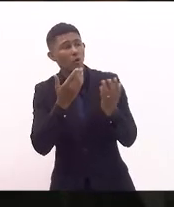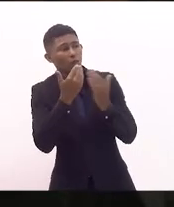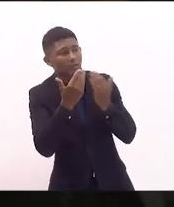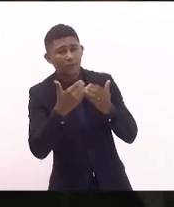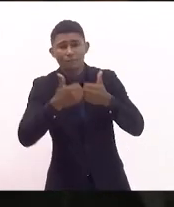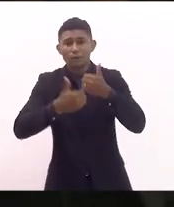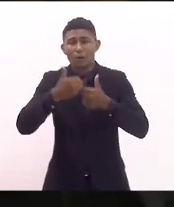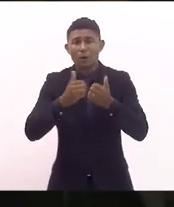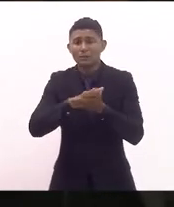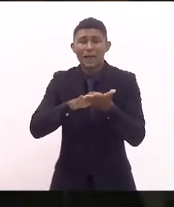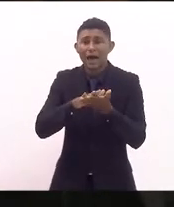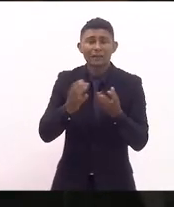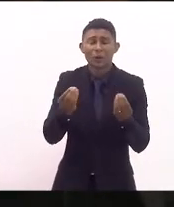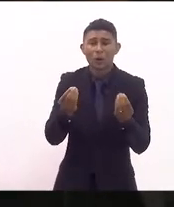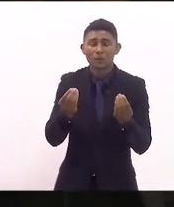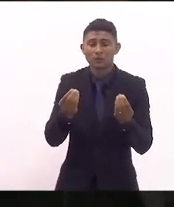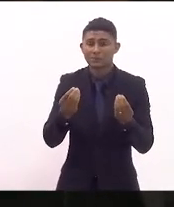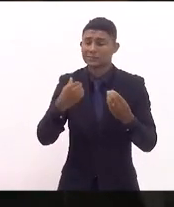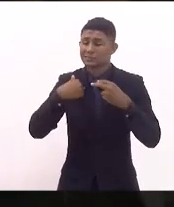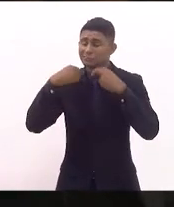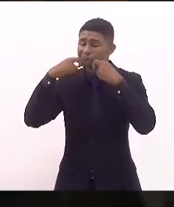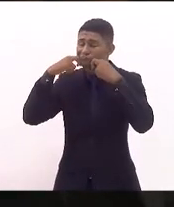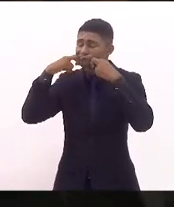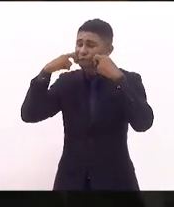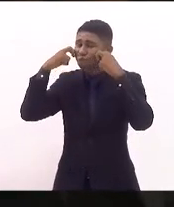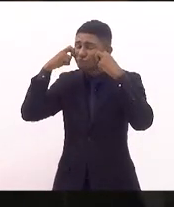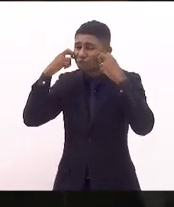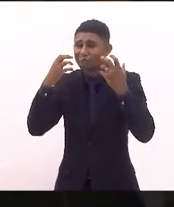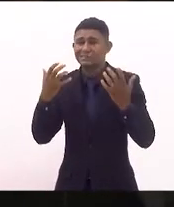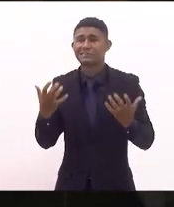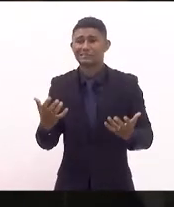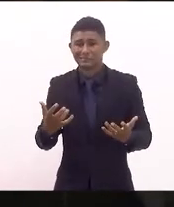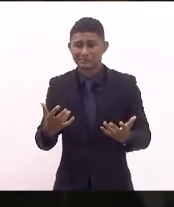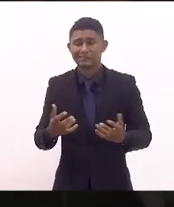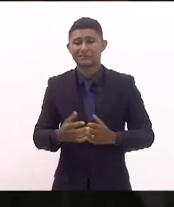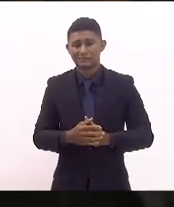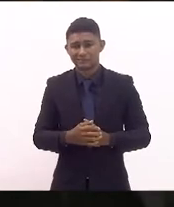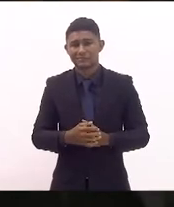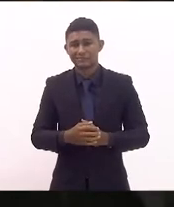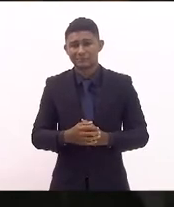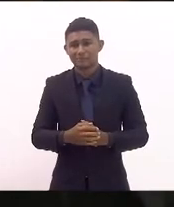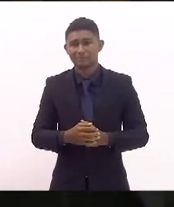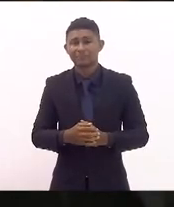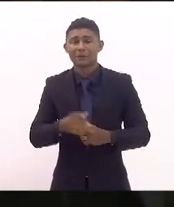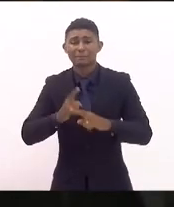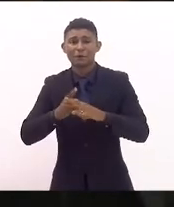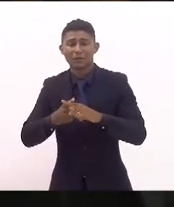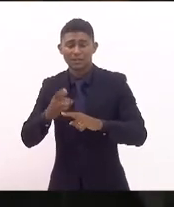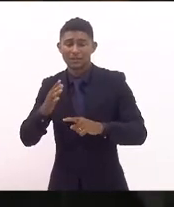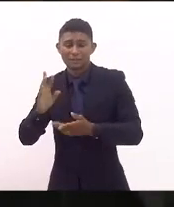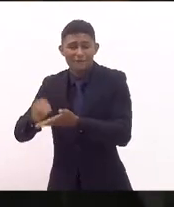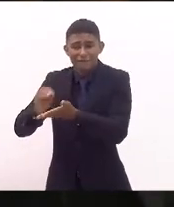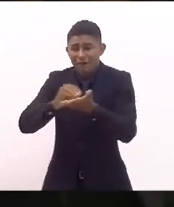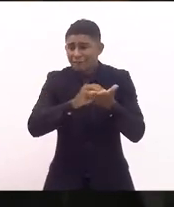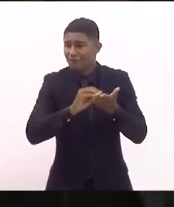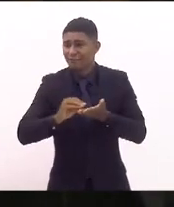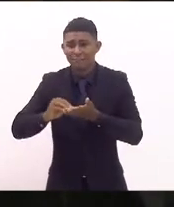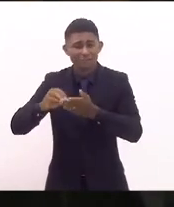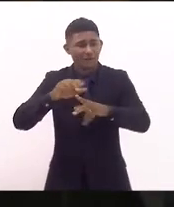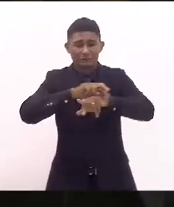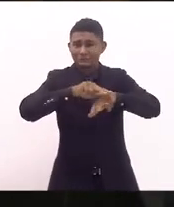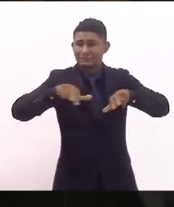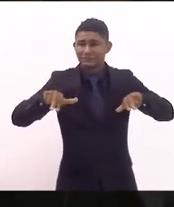Por vezes, senti vergonha de tanta falta e escassez. Realmente, o